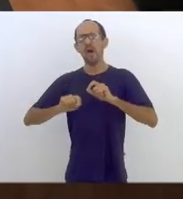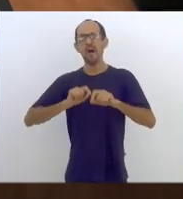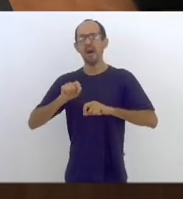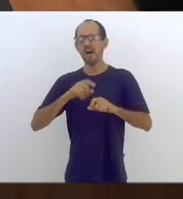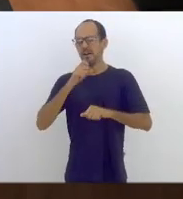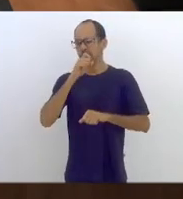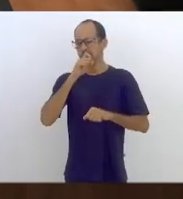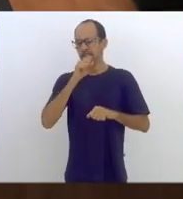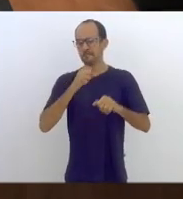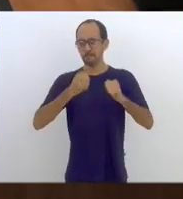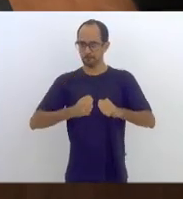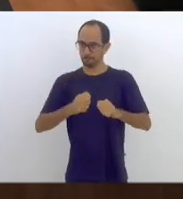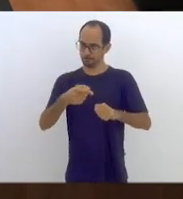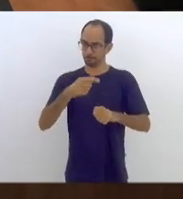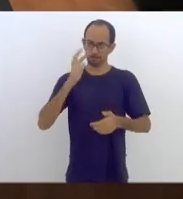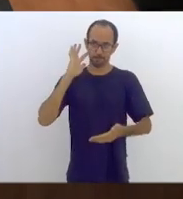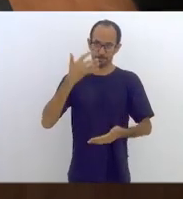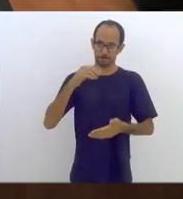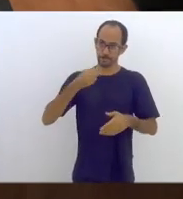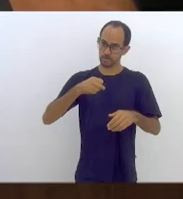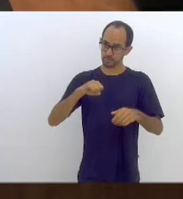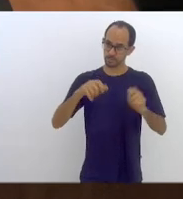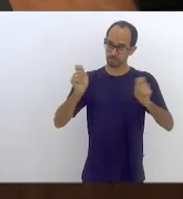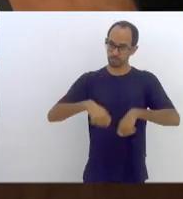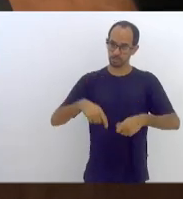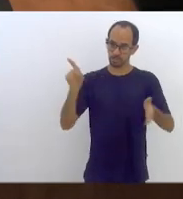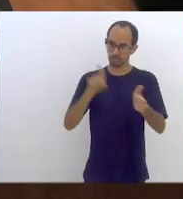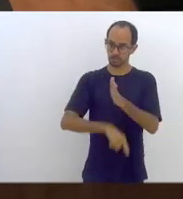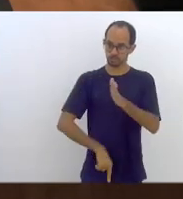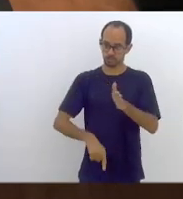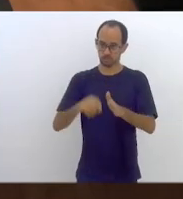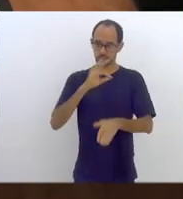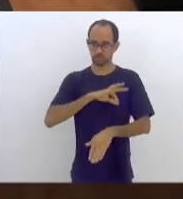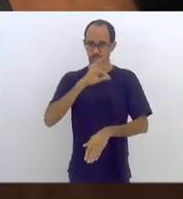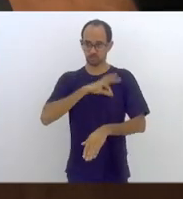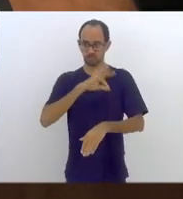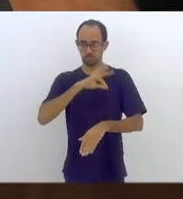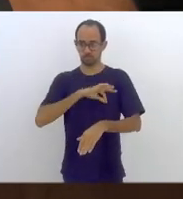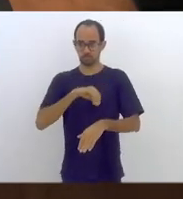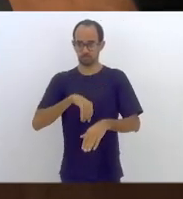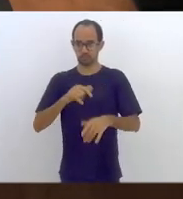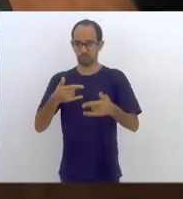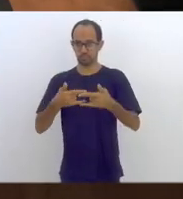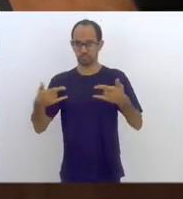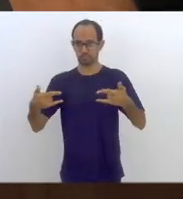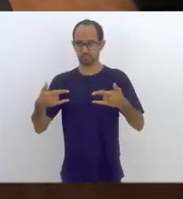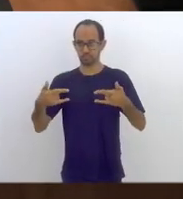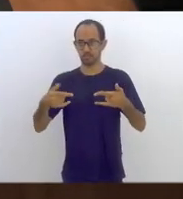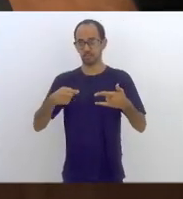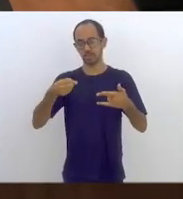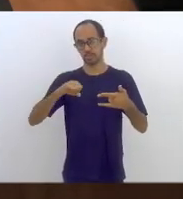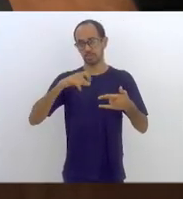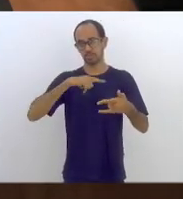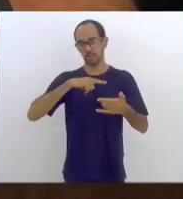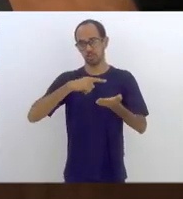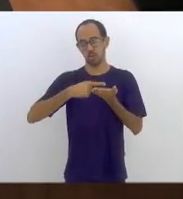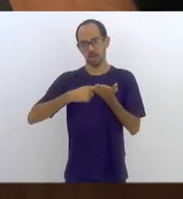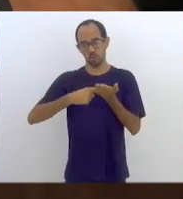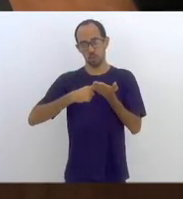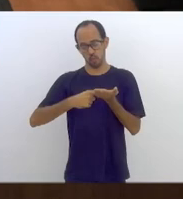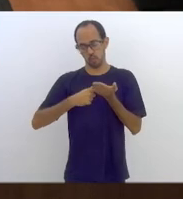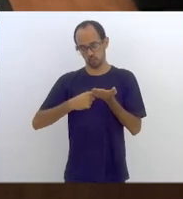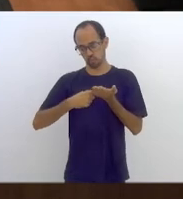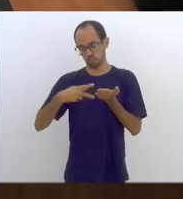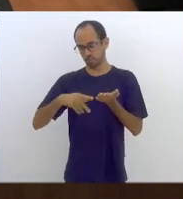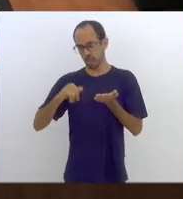possa decidir se deve descontar a pensão em folha quando há um acordo entre as partes